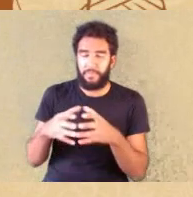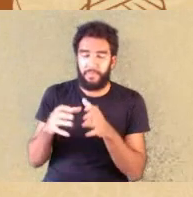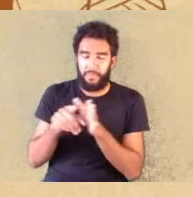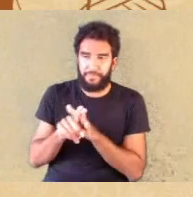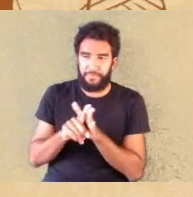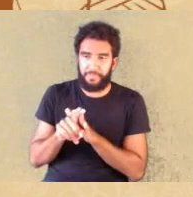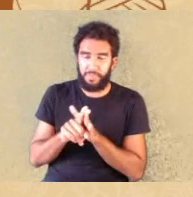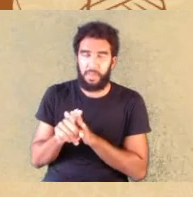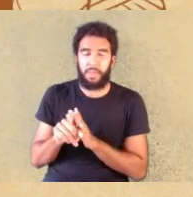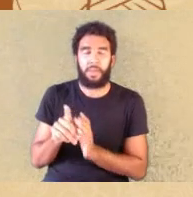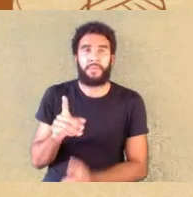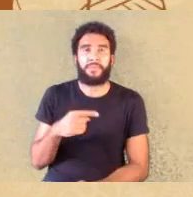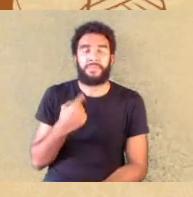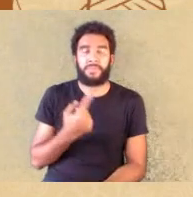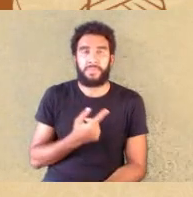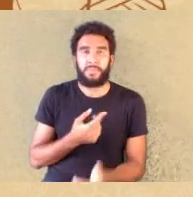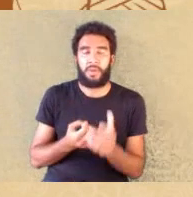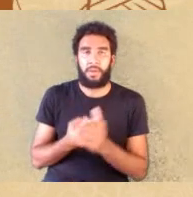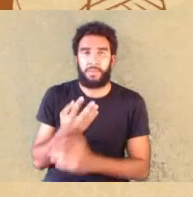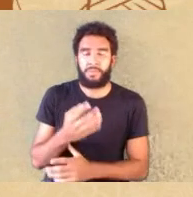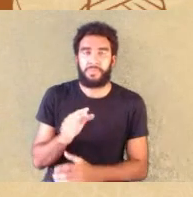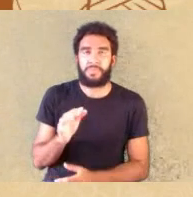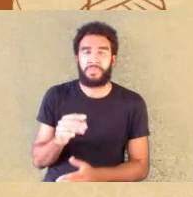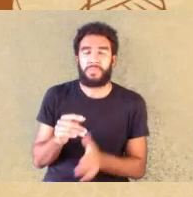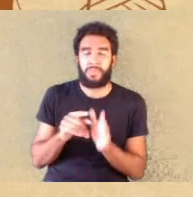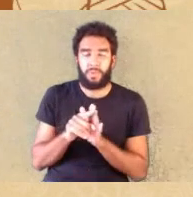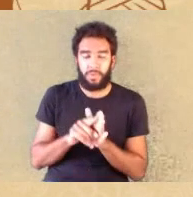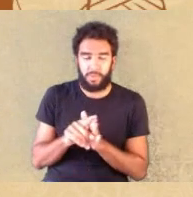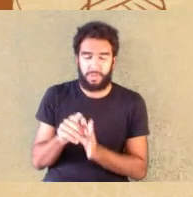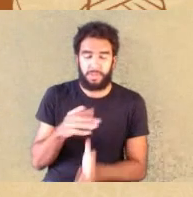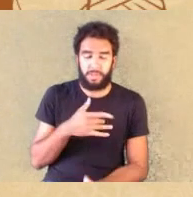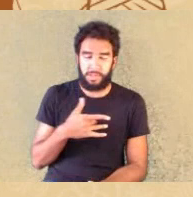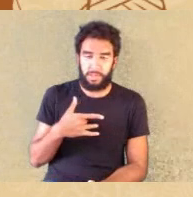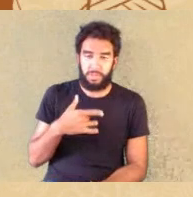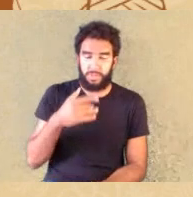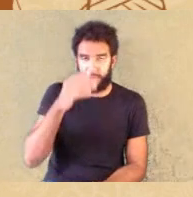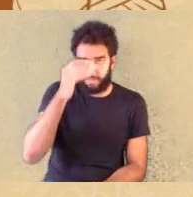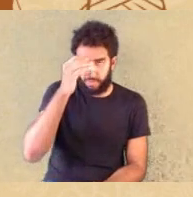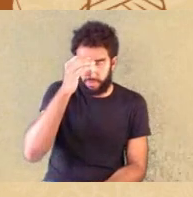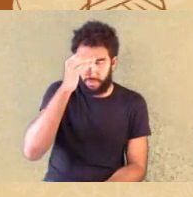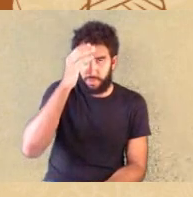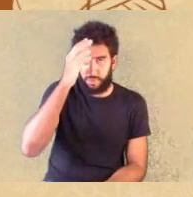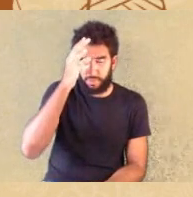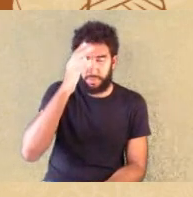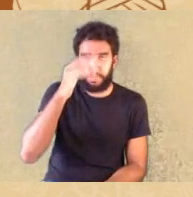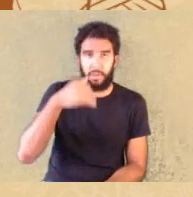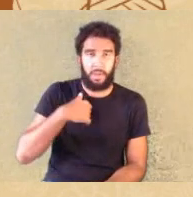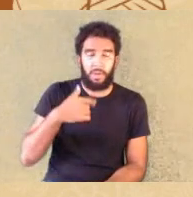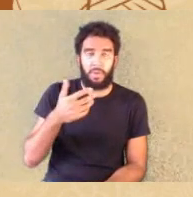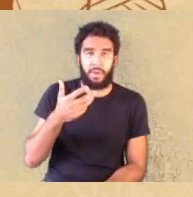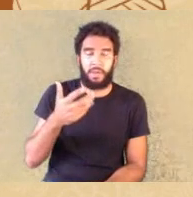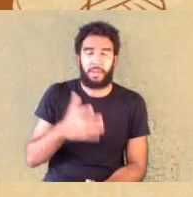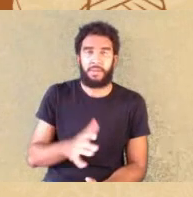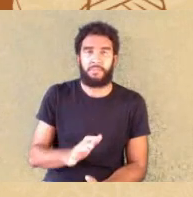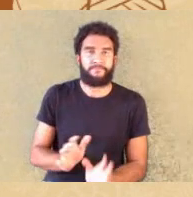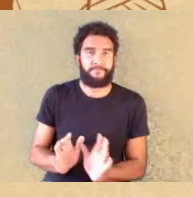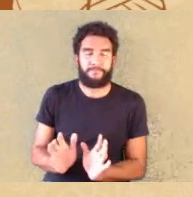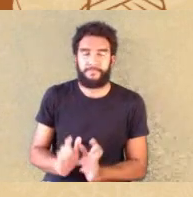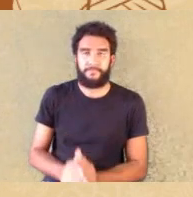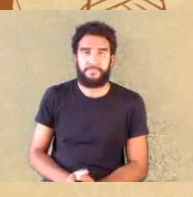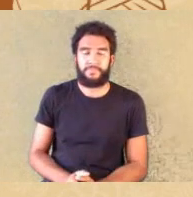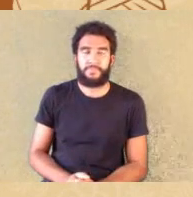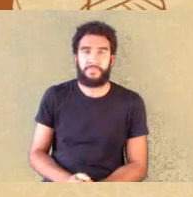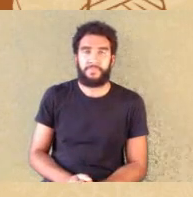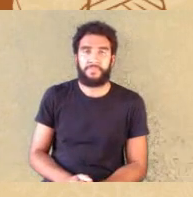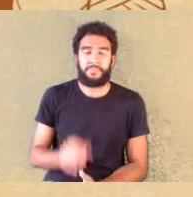A gente desenvolve uma pesquisa sobre saúde mental, não foi para o que eu queria, do grupo de pesquisa que é o ODARA, que é um